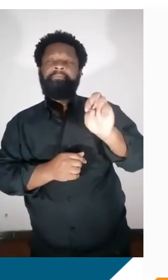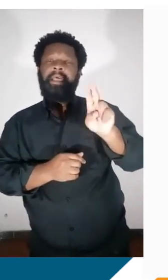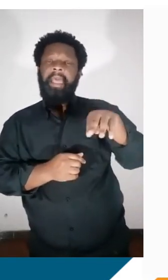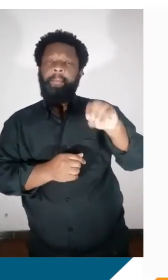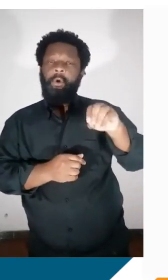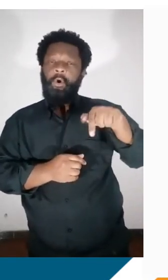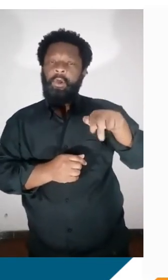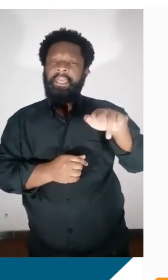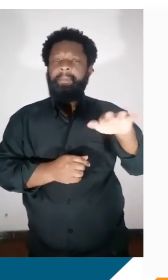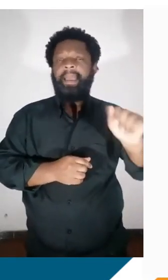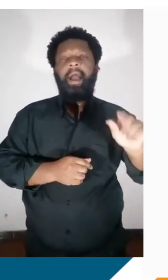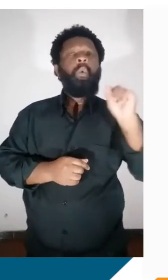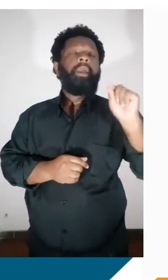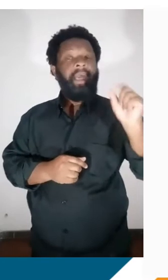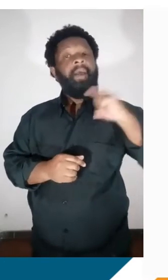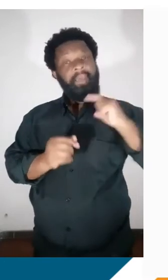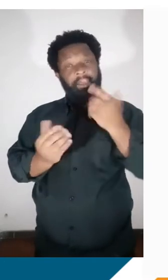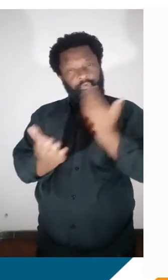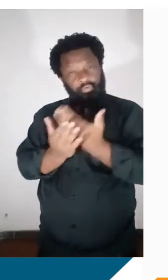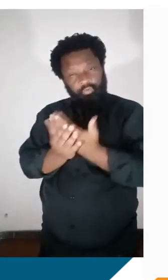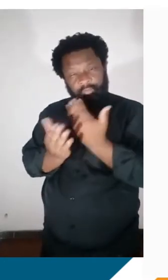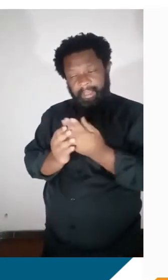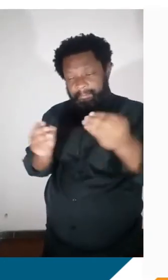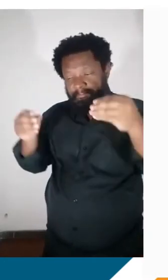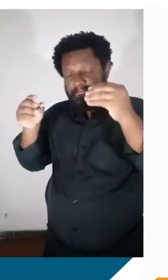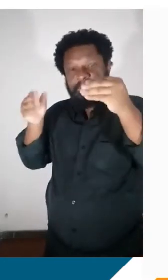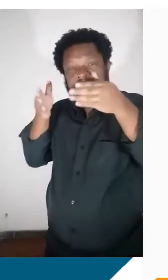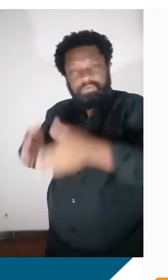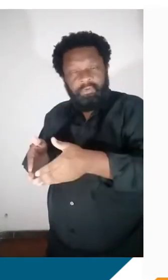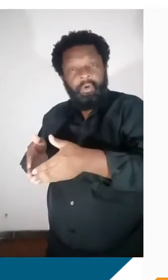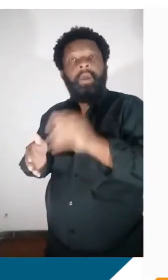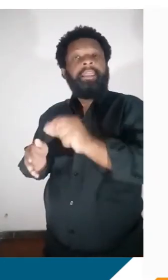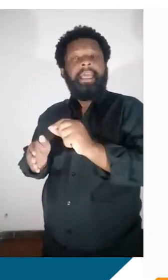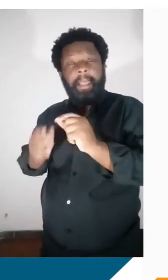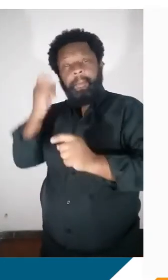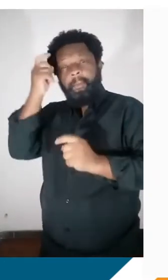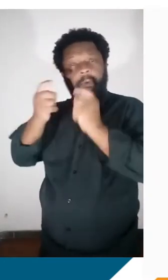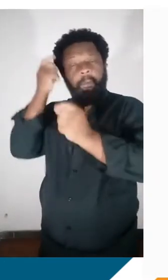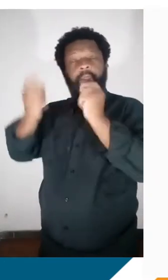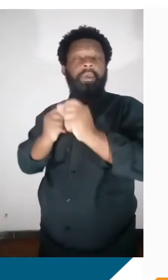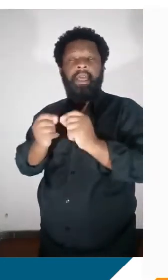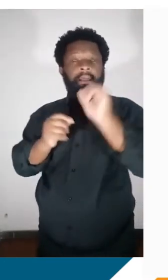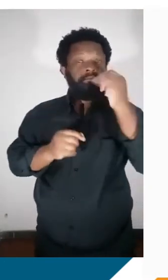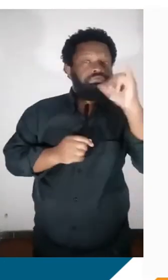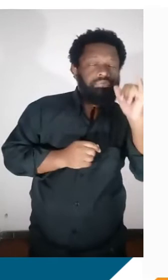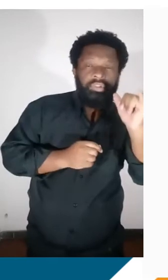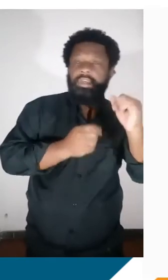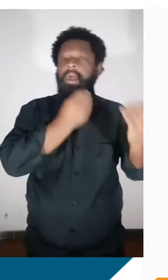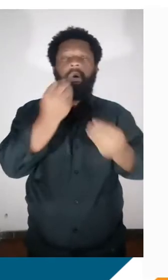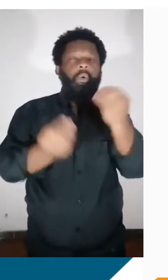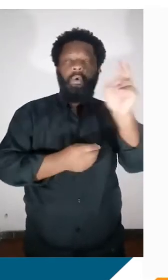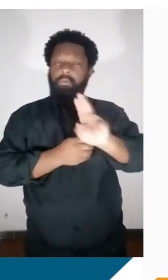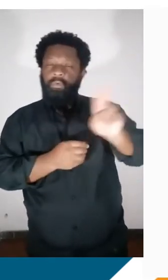A termoquímica é um dos campos de estudo dentro da termodinâmica. E a termodinâmica está preocupada em explicar a energia e suas